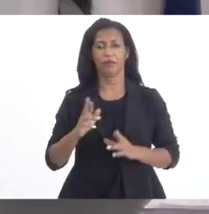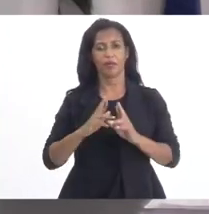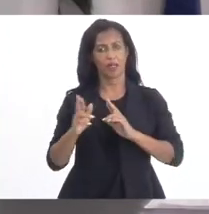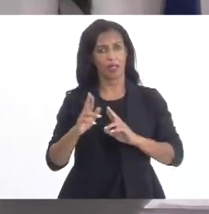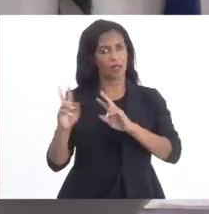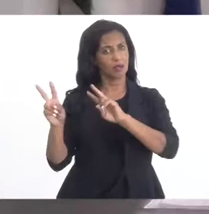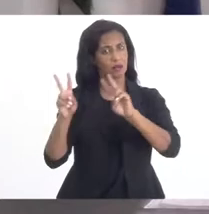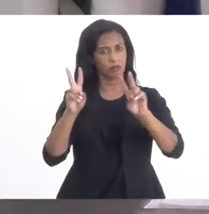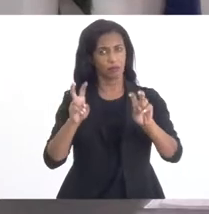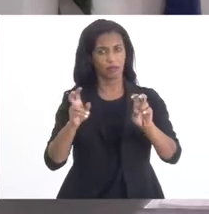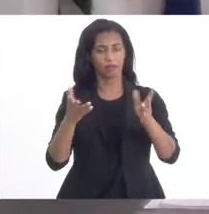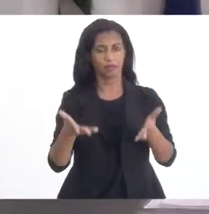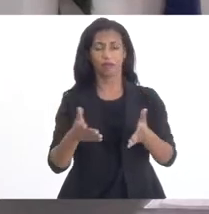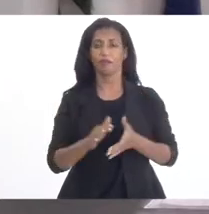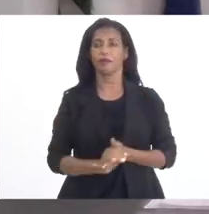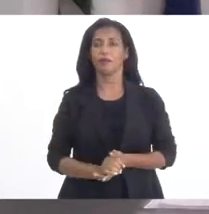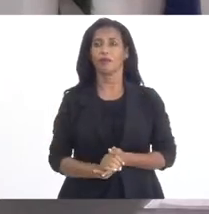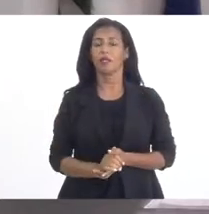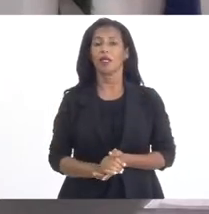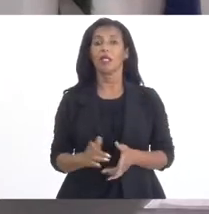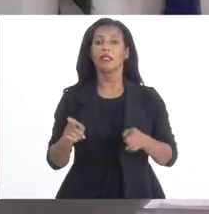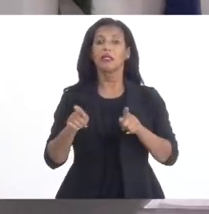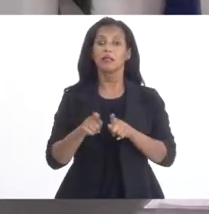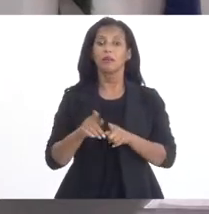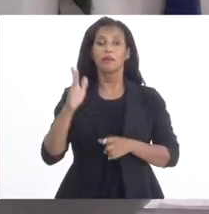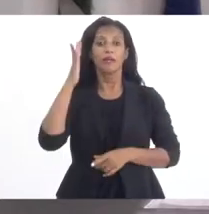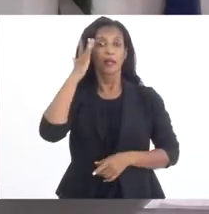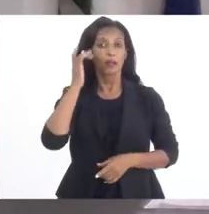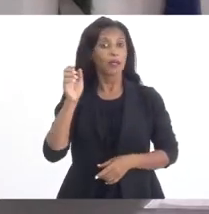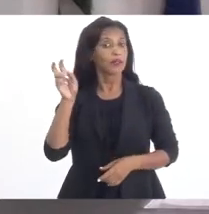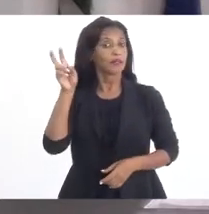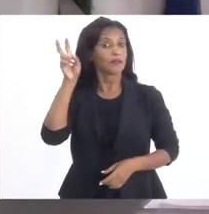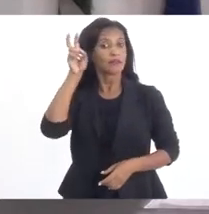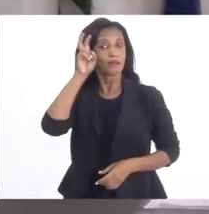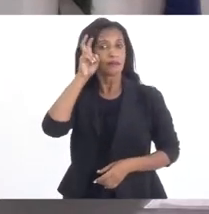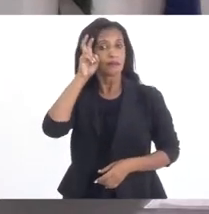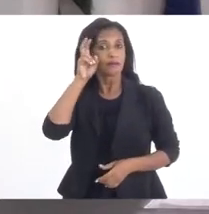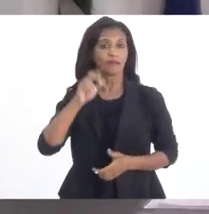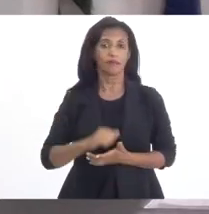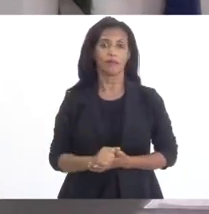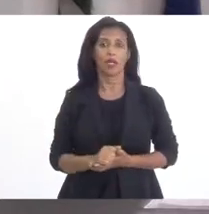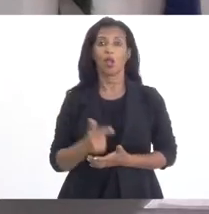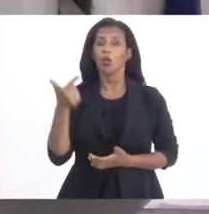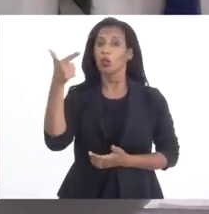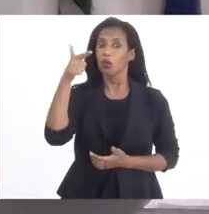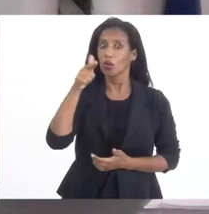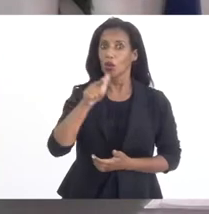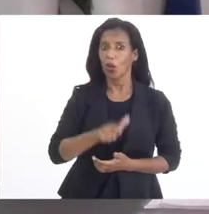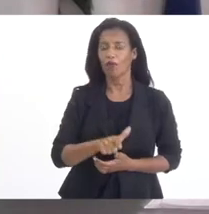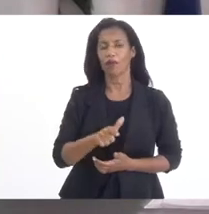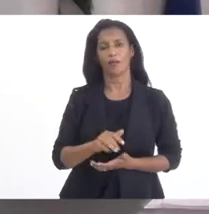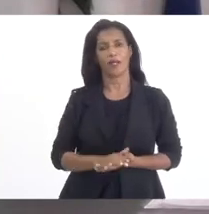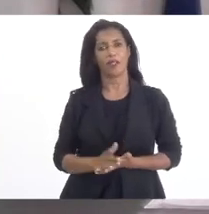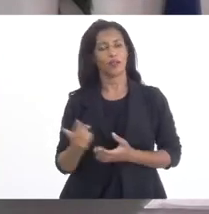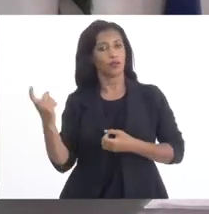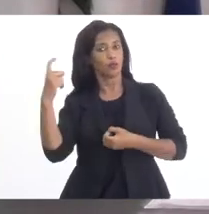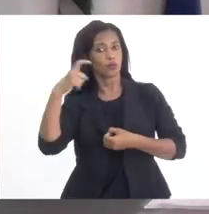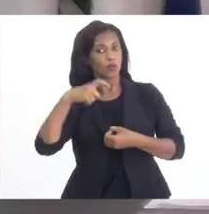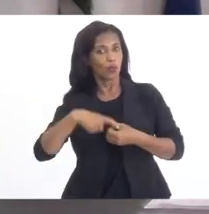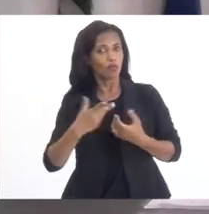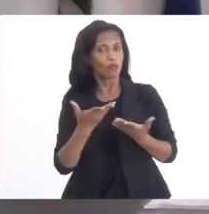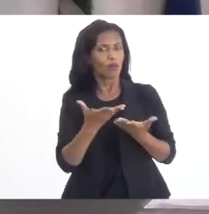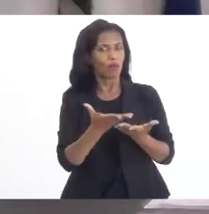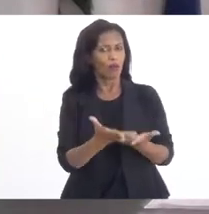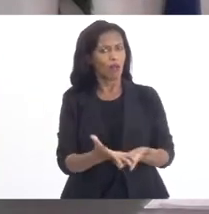isso. Inclusive, amanhã, quinta-feira, estaremos novamente lá e